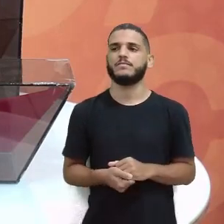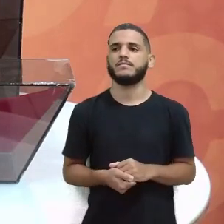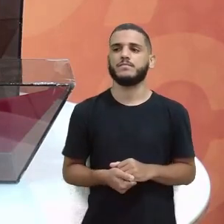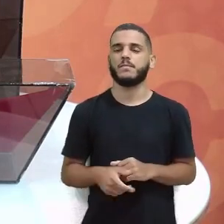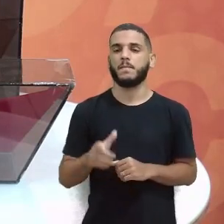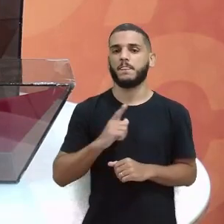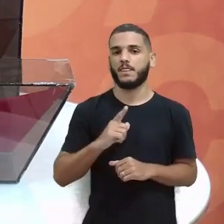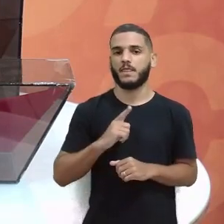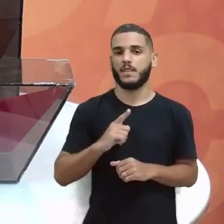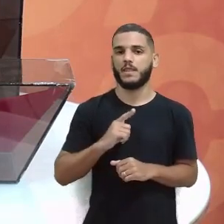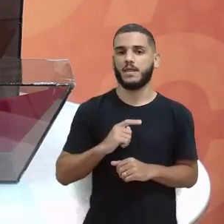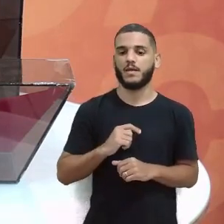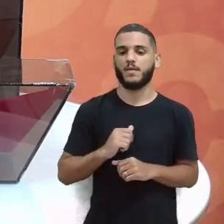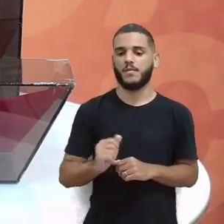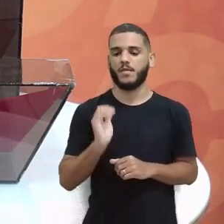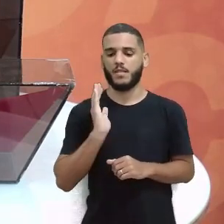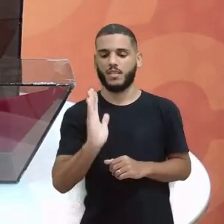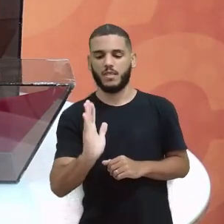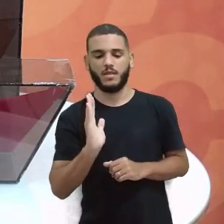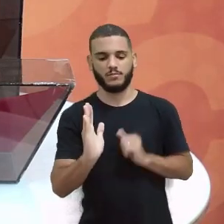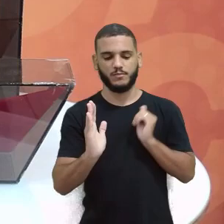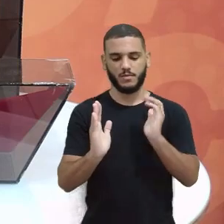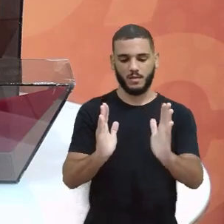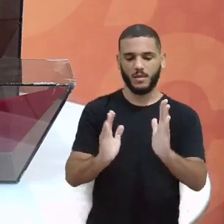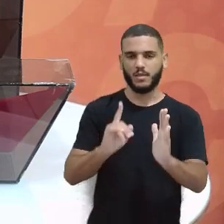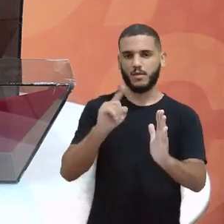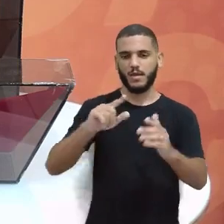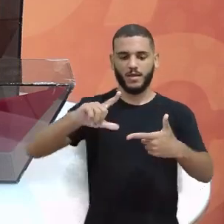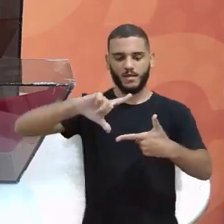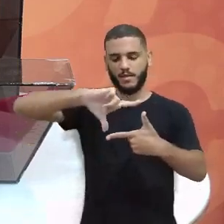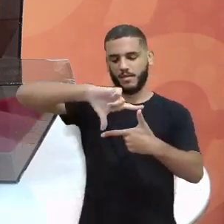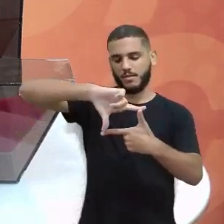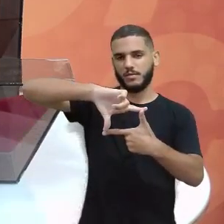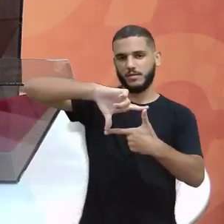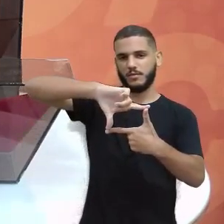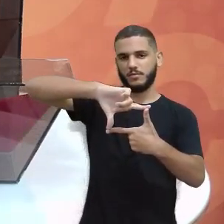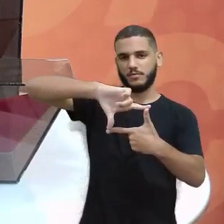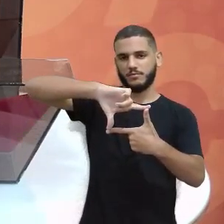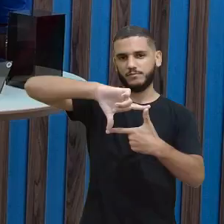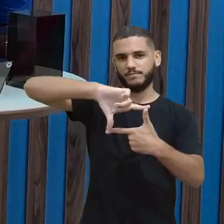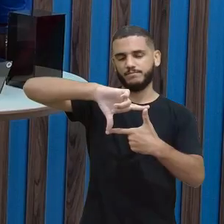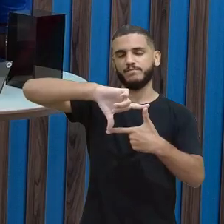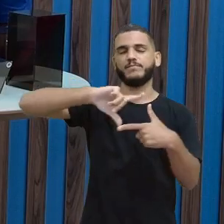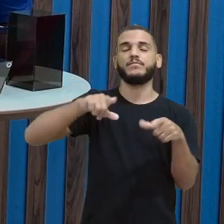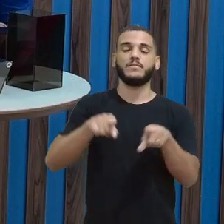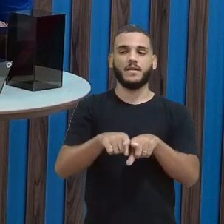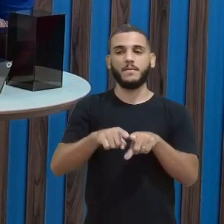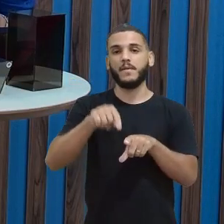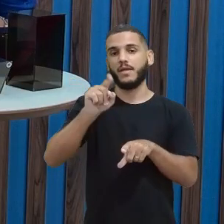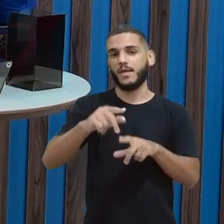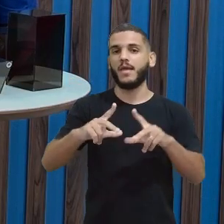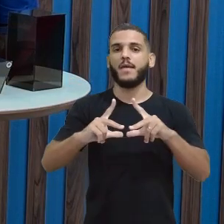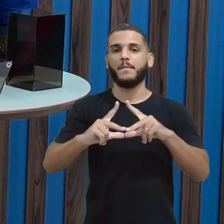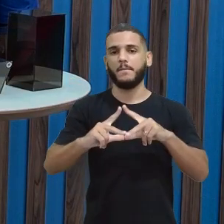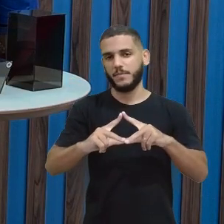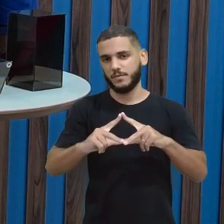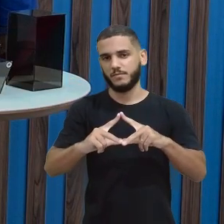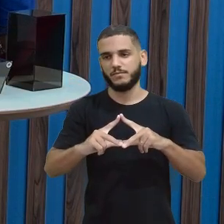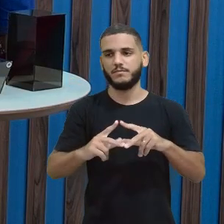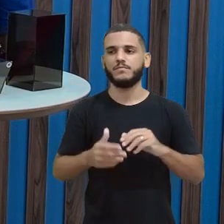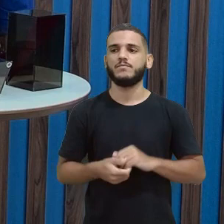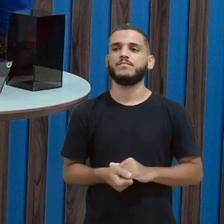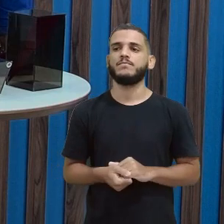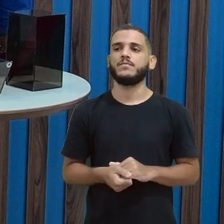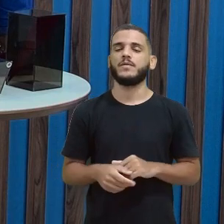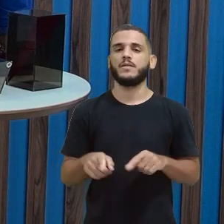as laterais, né, são retângulos, percebe? Também é um prisma. Então,